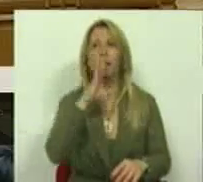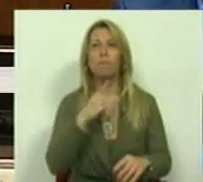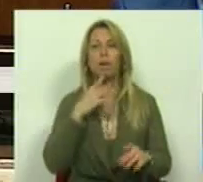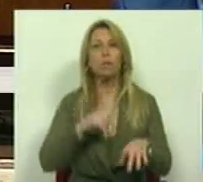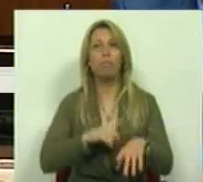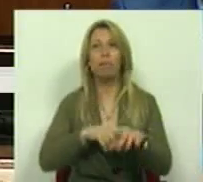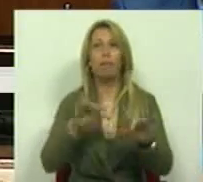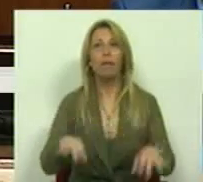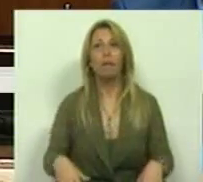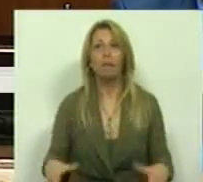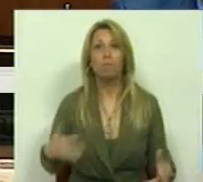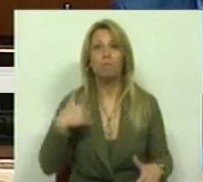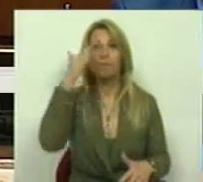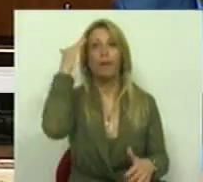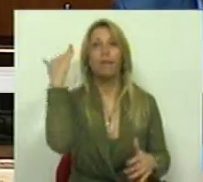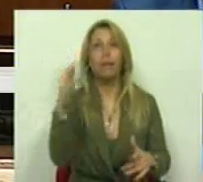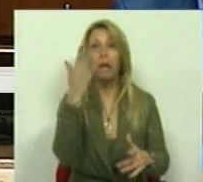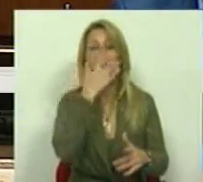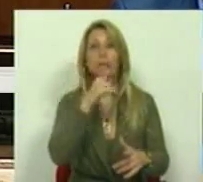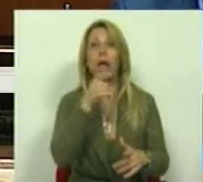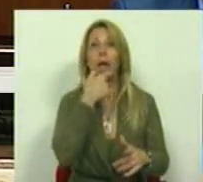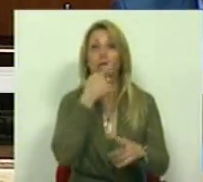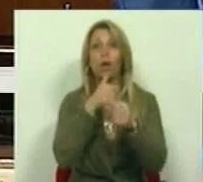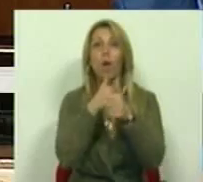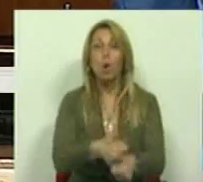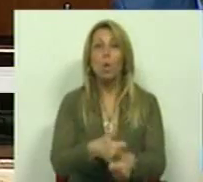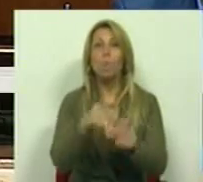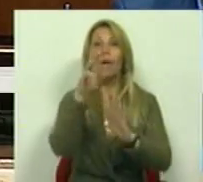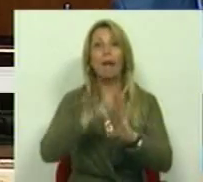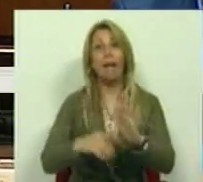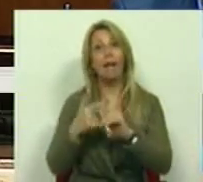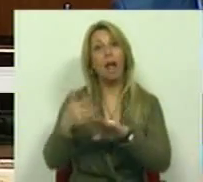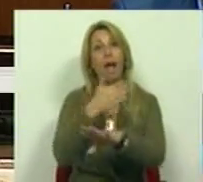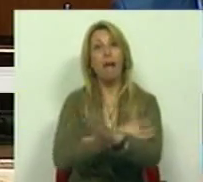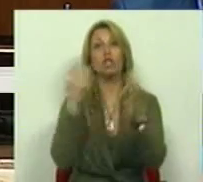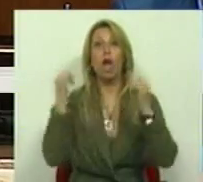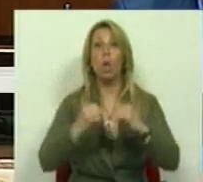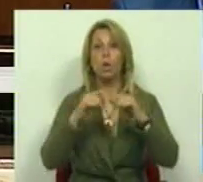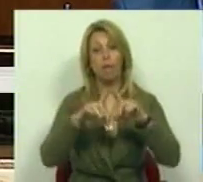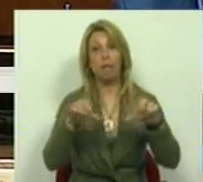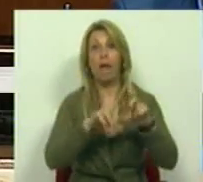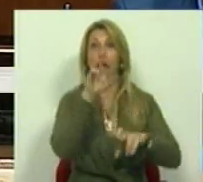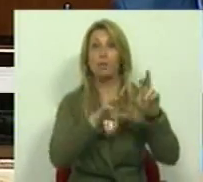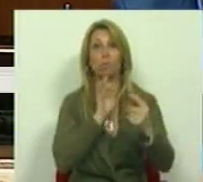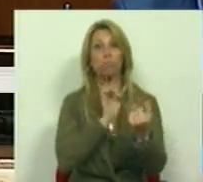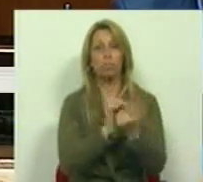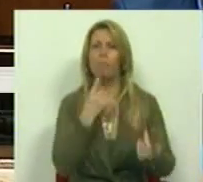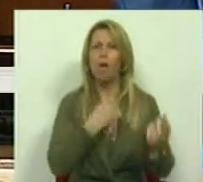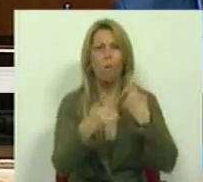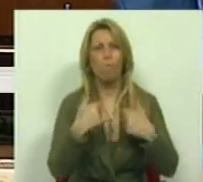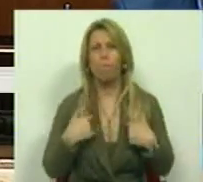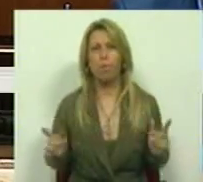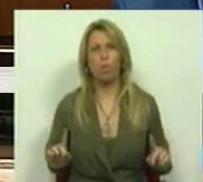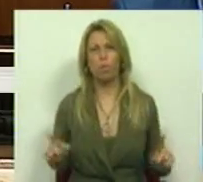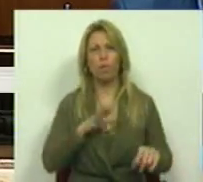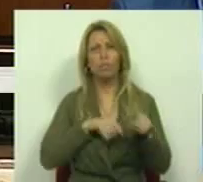quem entenderem se não cumprirem as regras que ficaram acordadas com esses acionistas. Mas não pergunte a mim, Sr. Deputado, porque a única